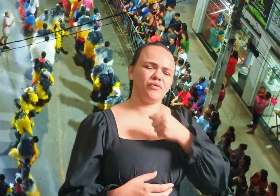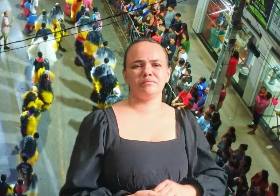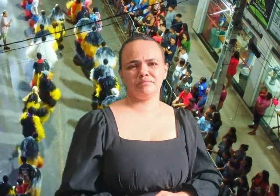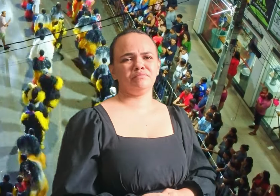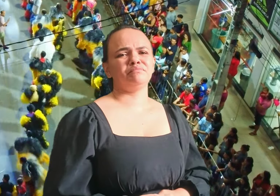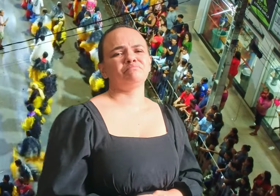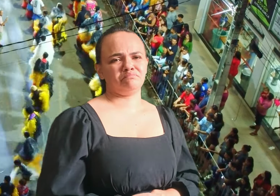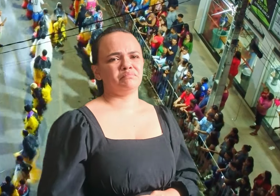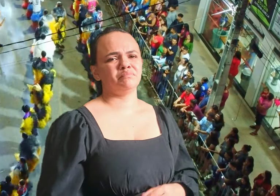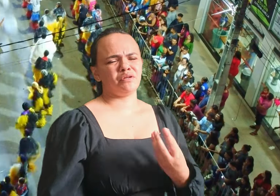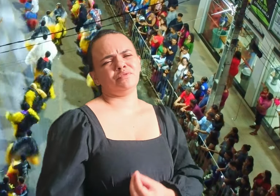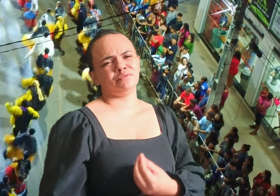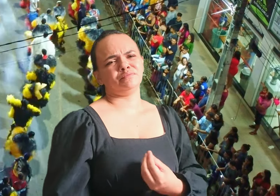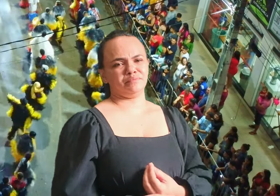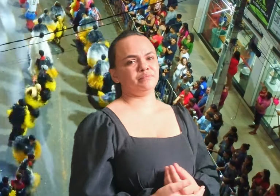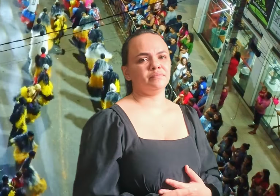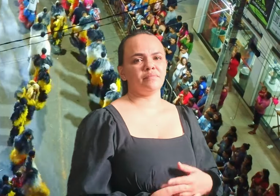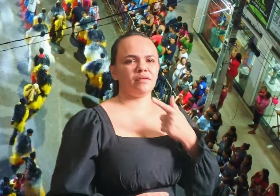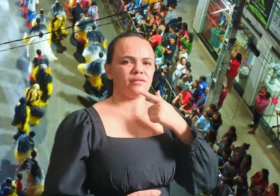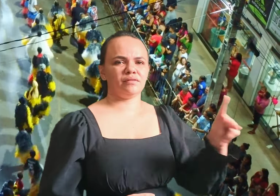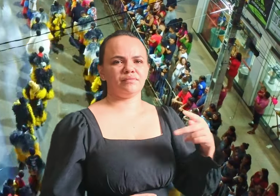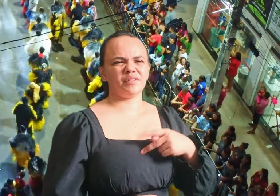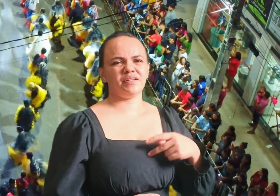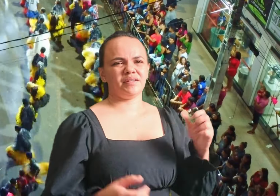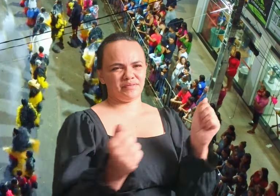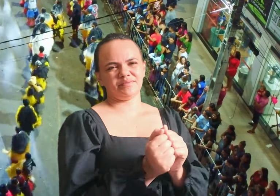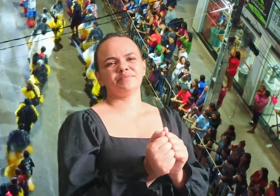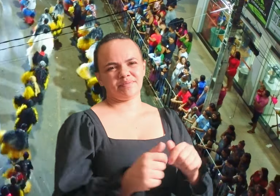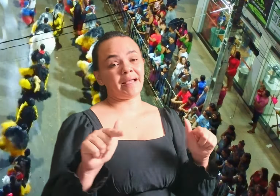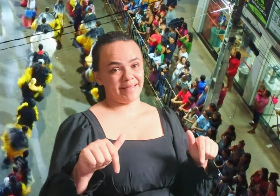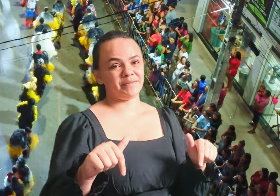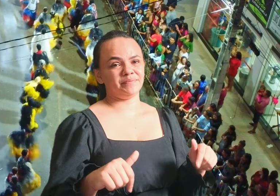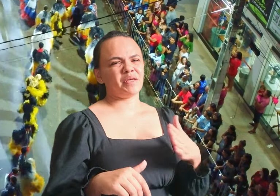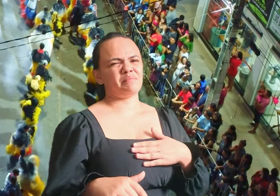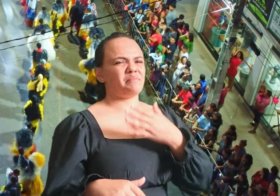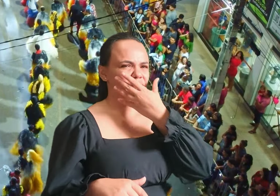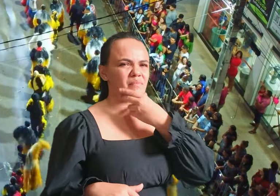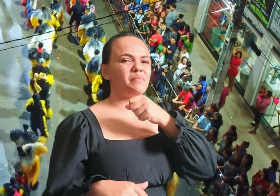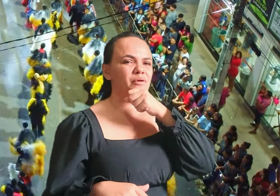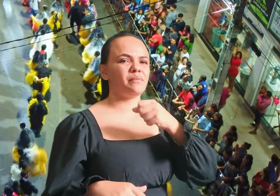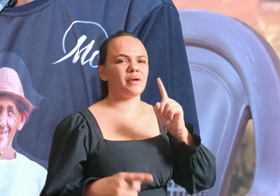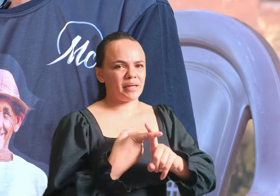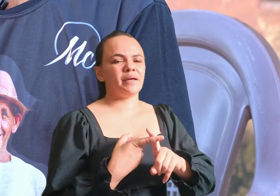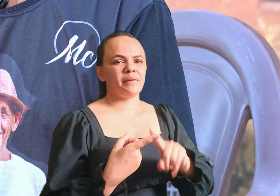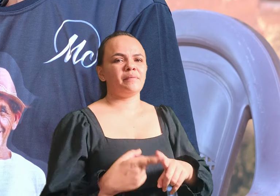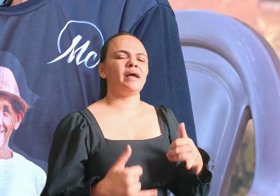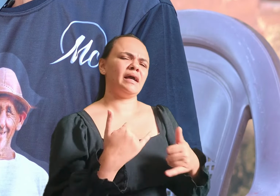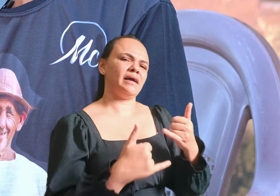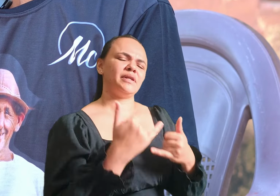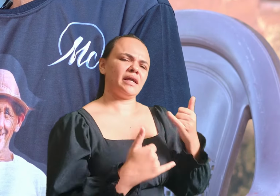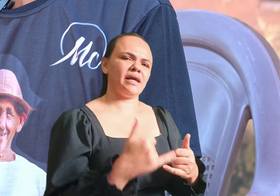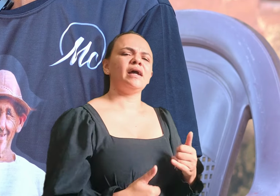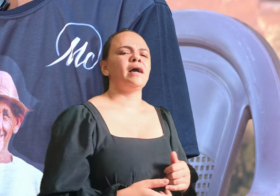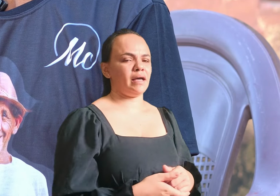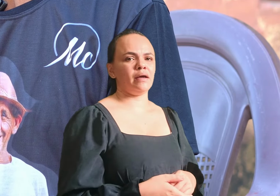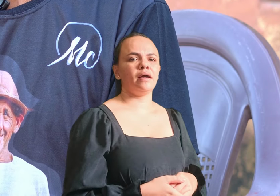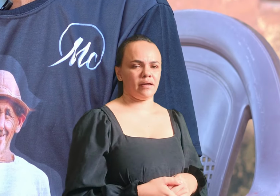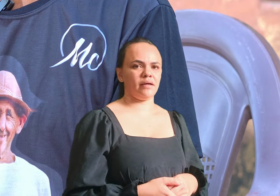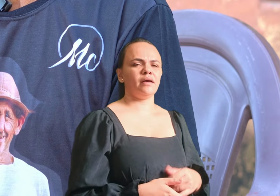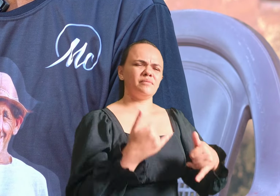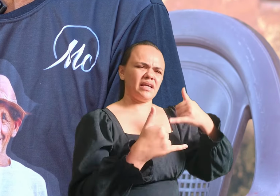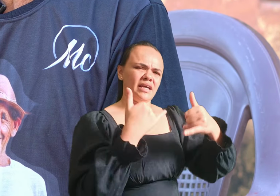Vivo Ele tava ele nós estava com ele aqui né de meu pai também que brincava os que Deus já levou que brincava